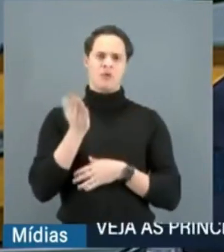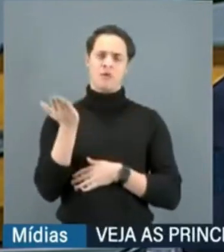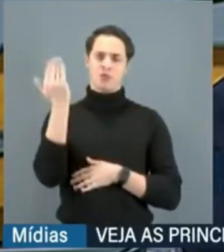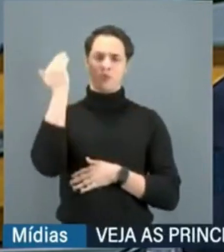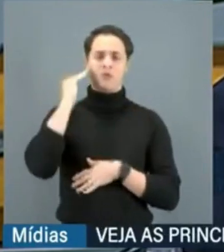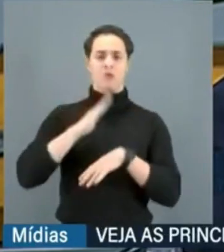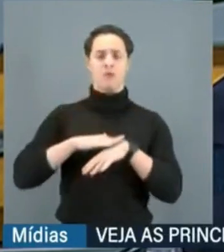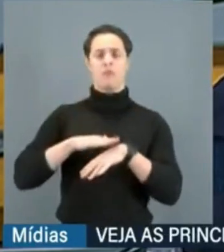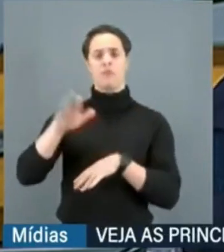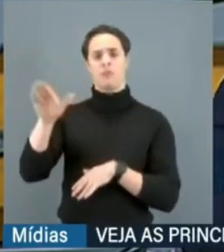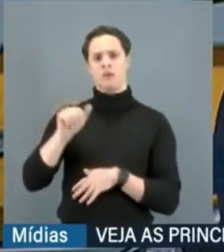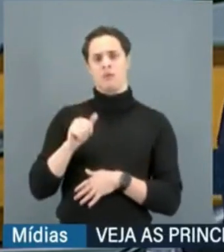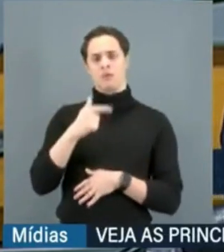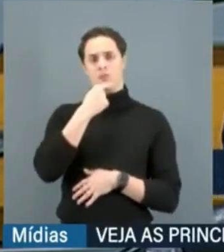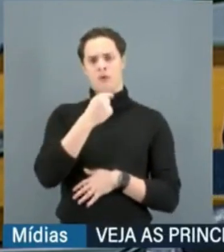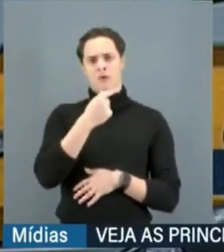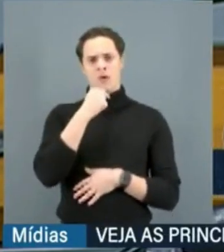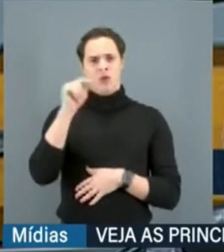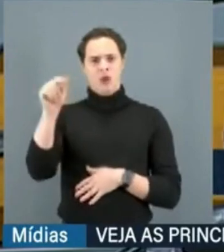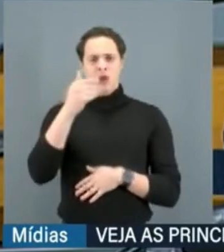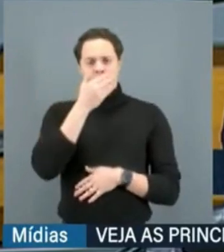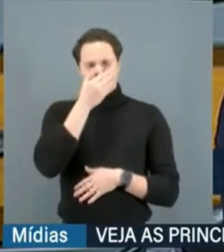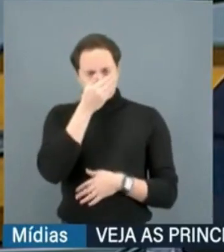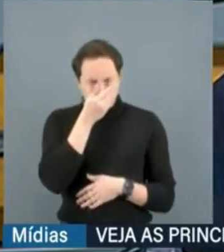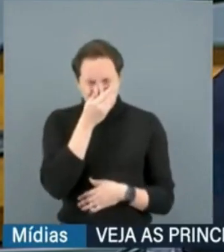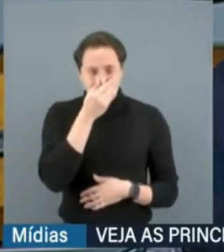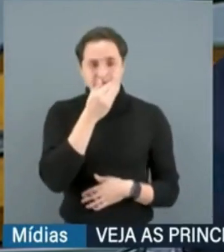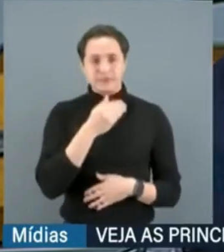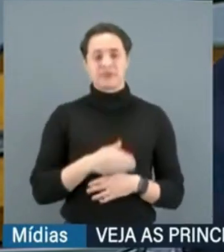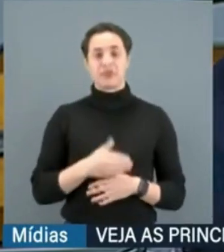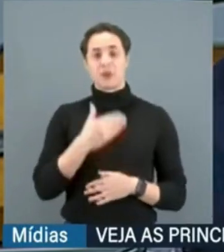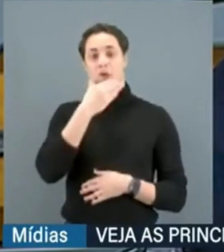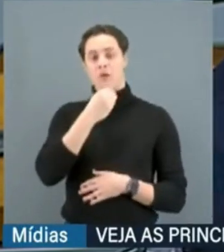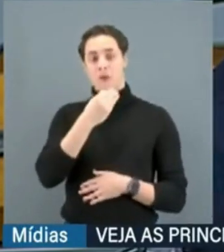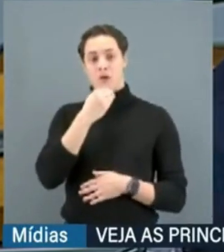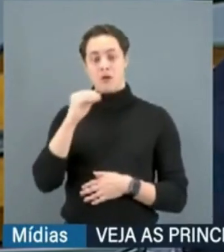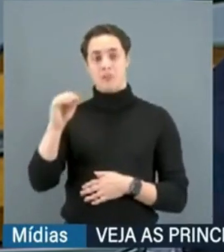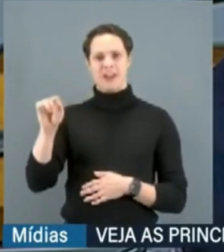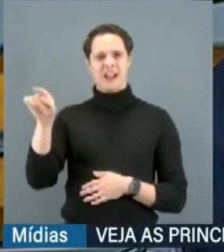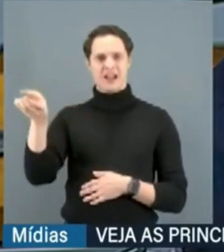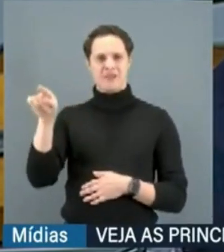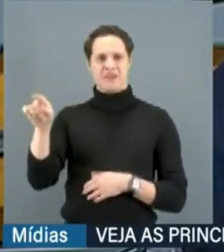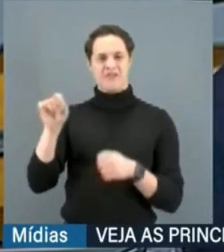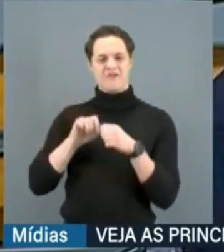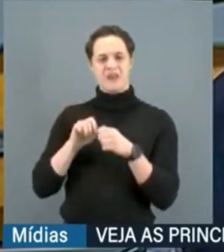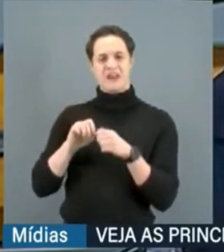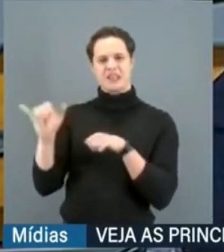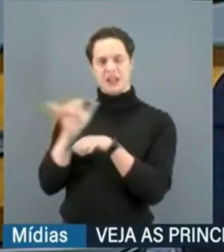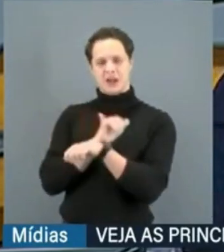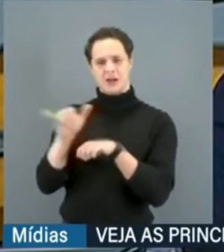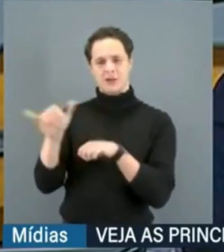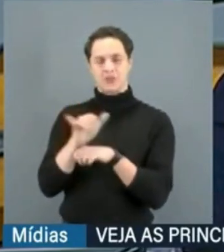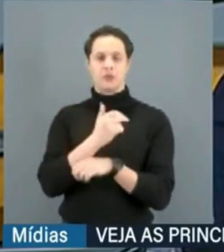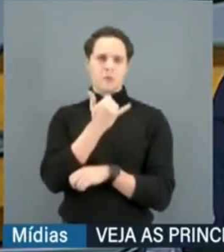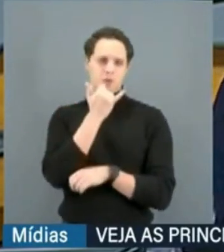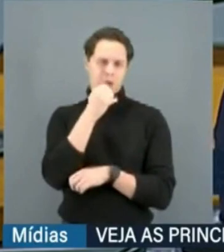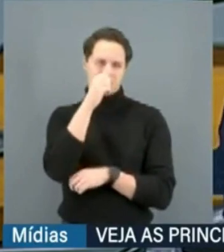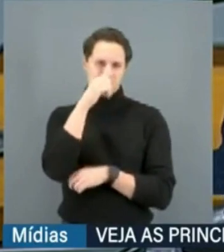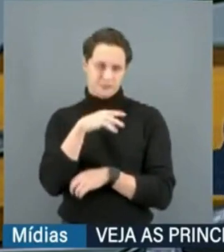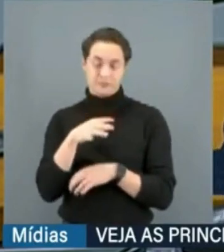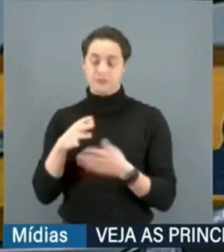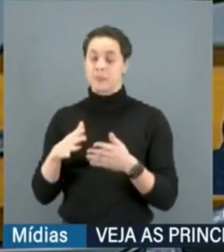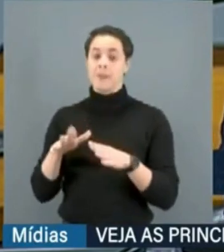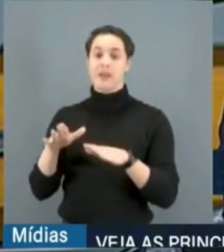ouvido o terrorista, aí sim, aquele George Washington, que planejou colocar uma bomba, que